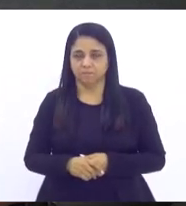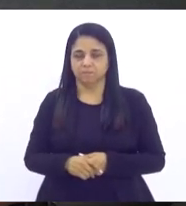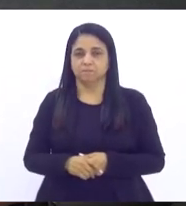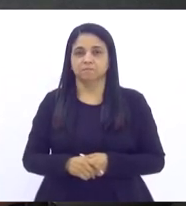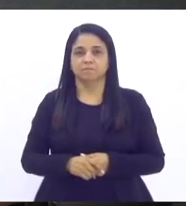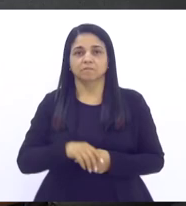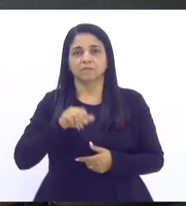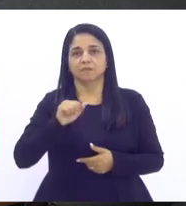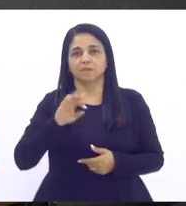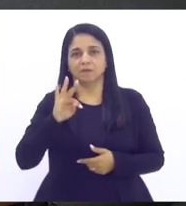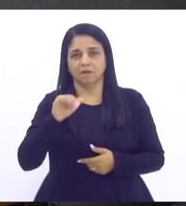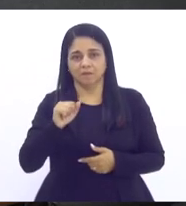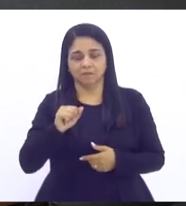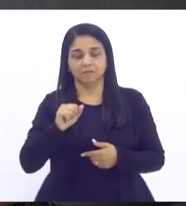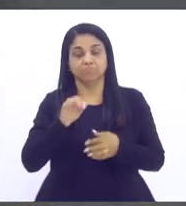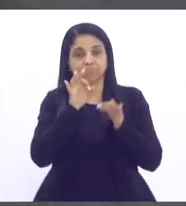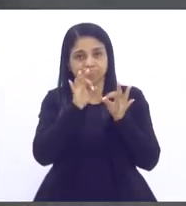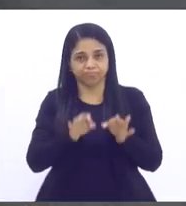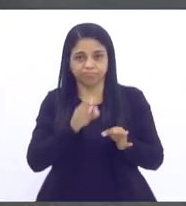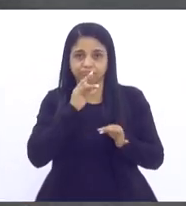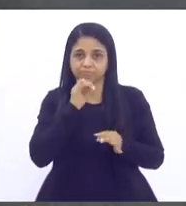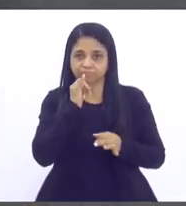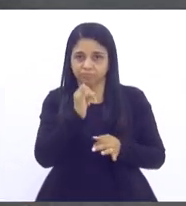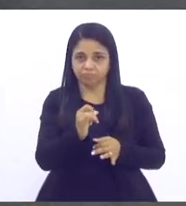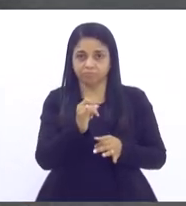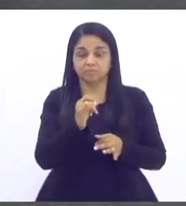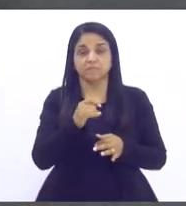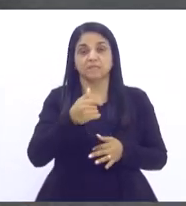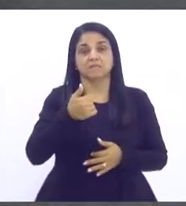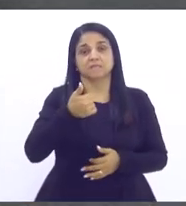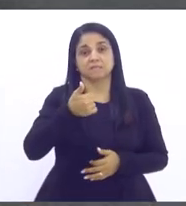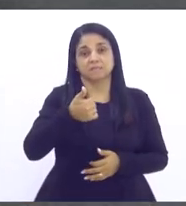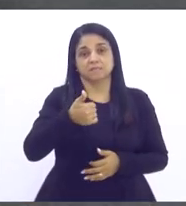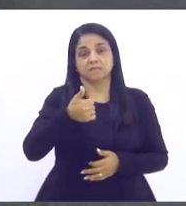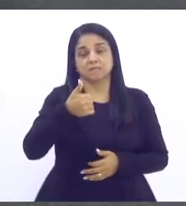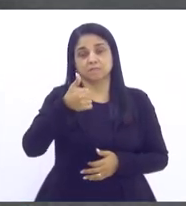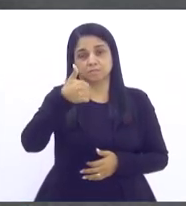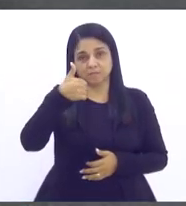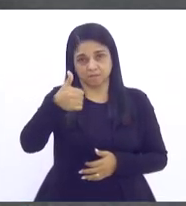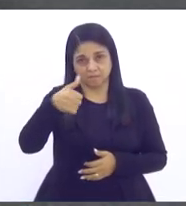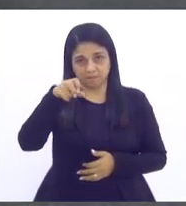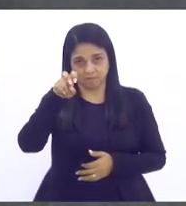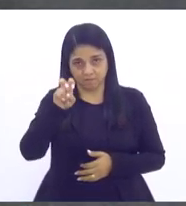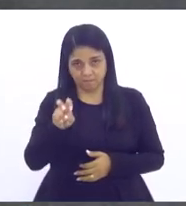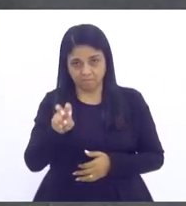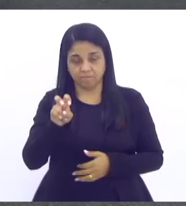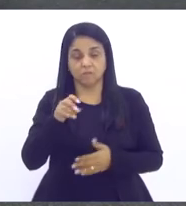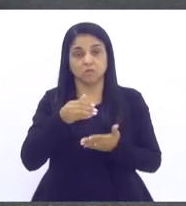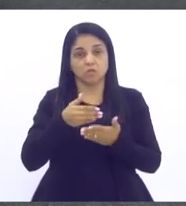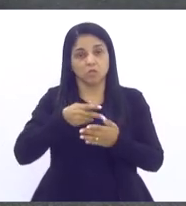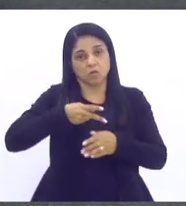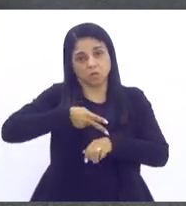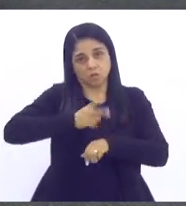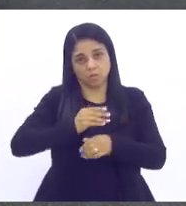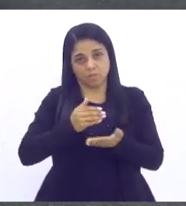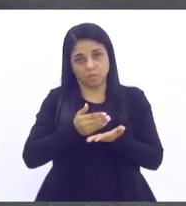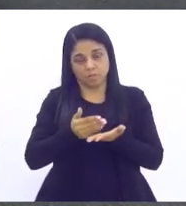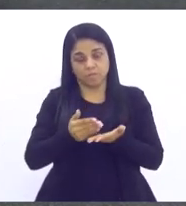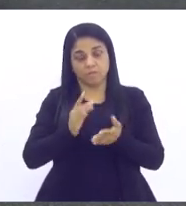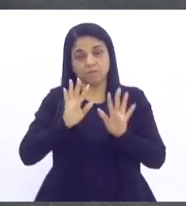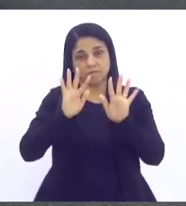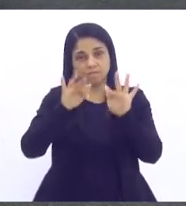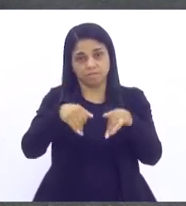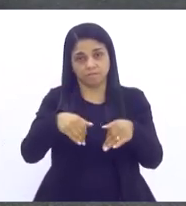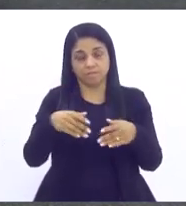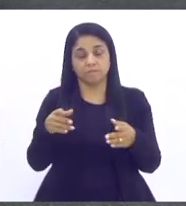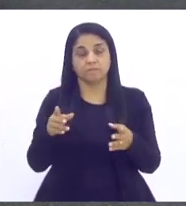A ata reflete com exatidão o ocorrido na 105ª sessão ordinária, iniciada às 2 horas e encerrada às 17 horas e